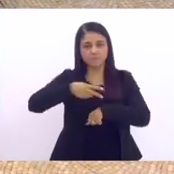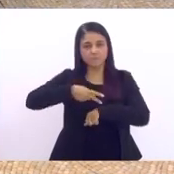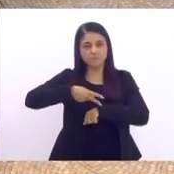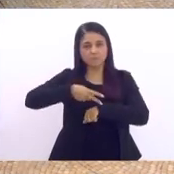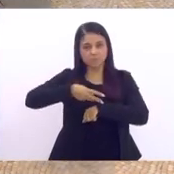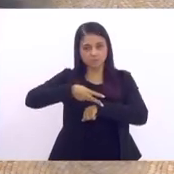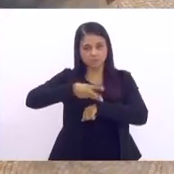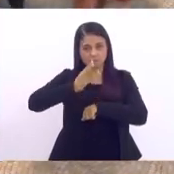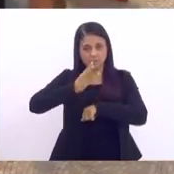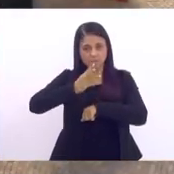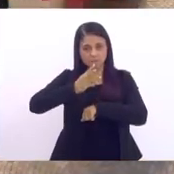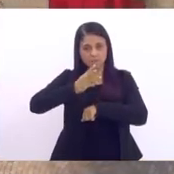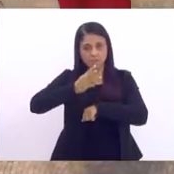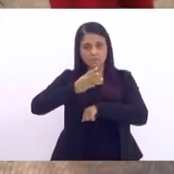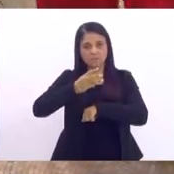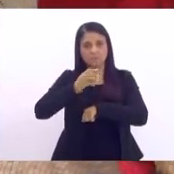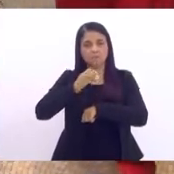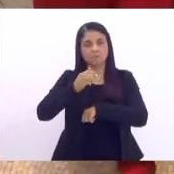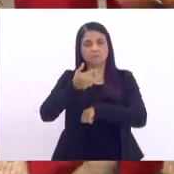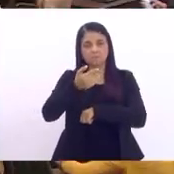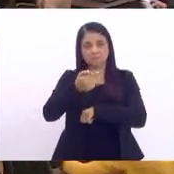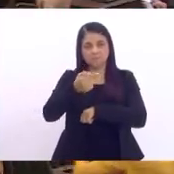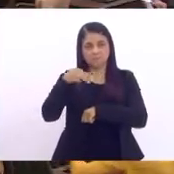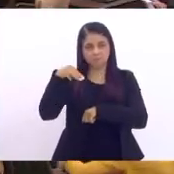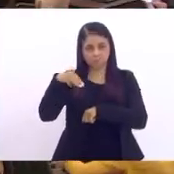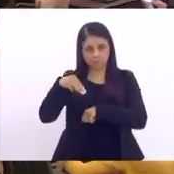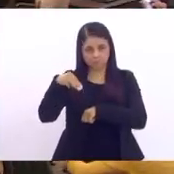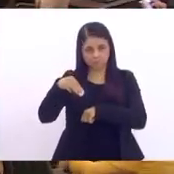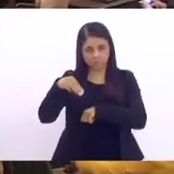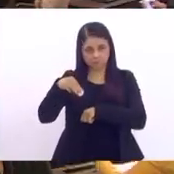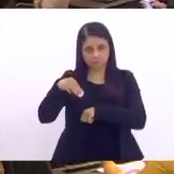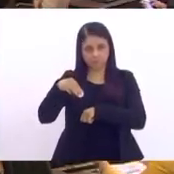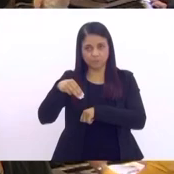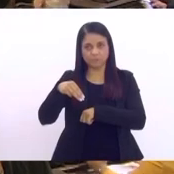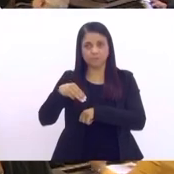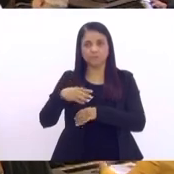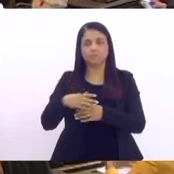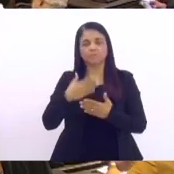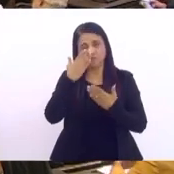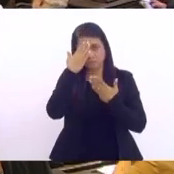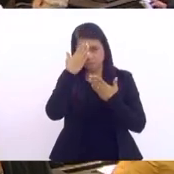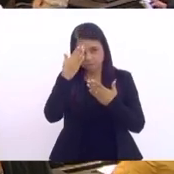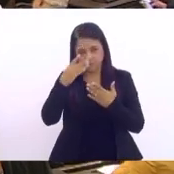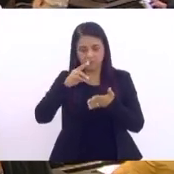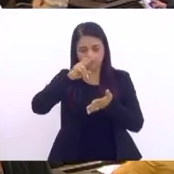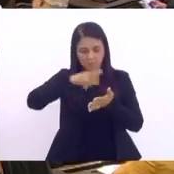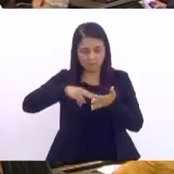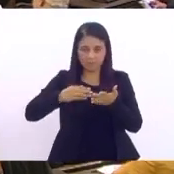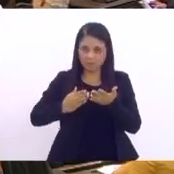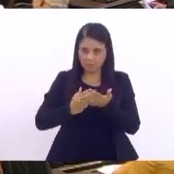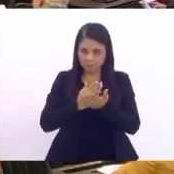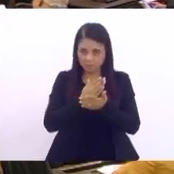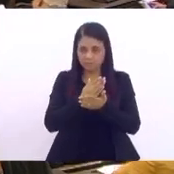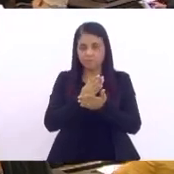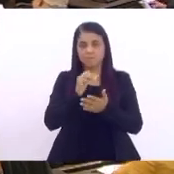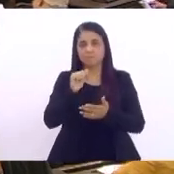7 minutos, senhor presidente. Muito obrigado, lido e aprovada a ata, se passa, se a ordem do